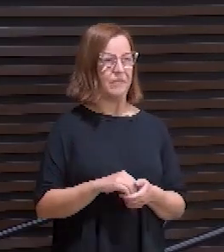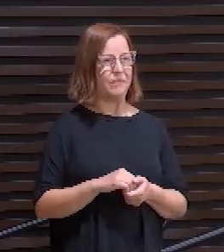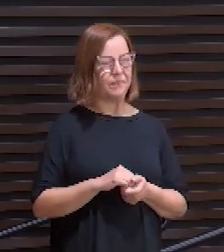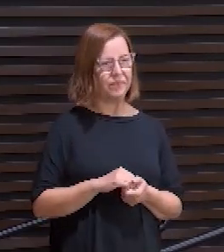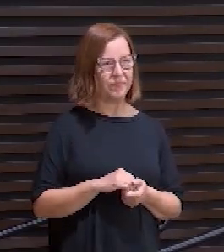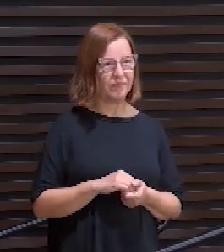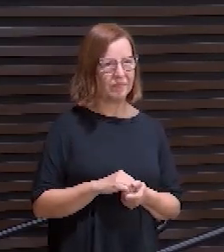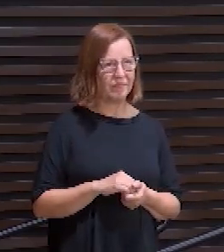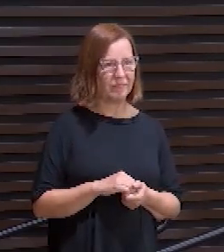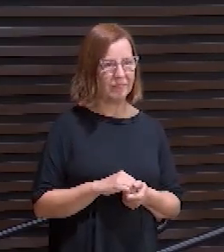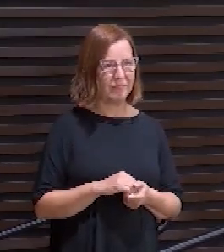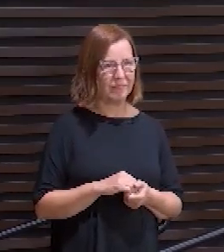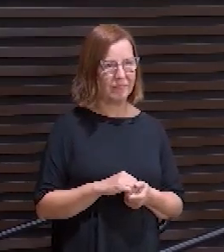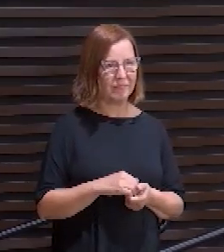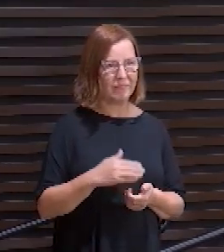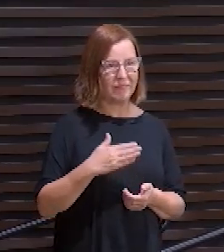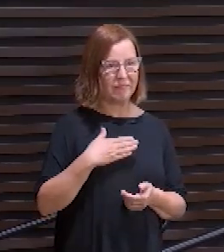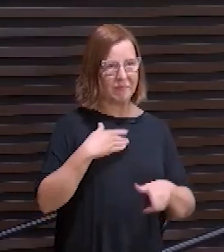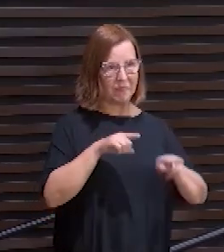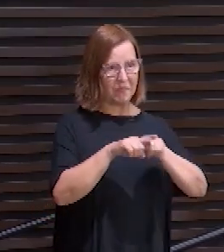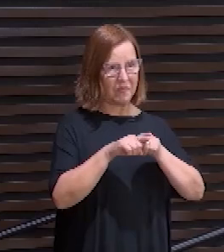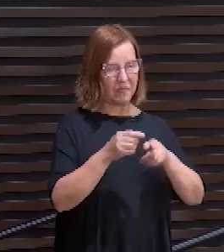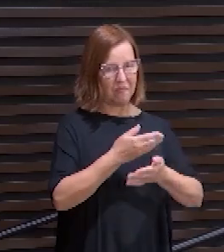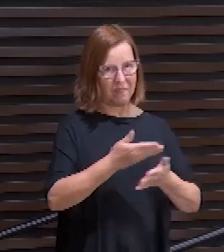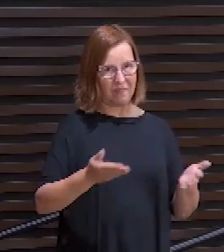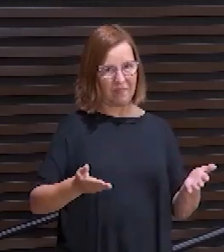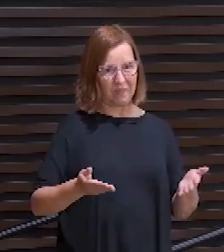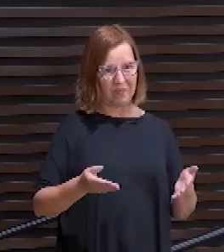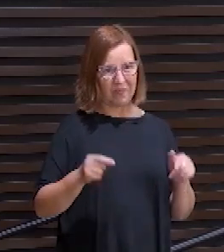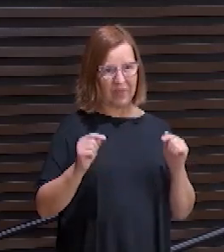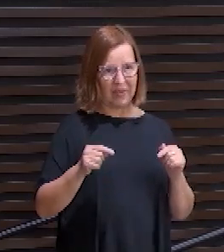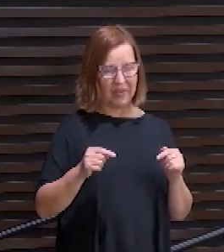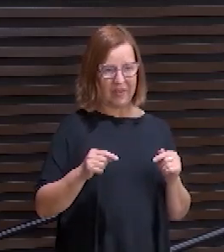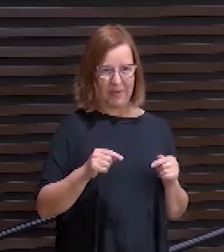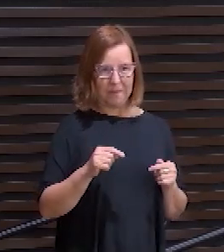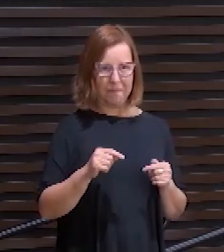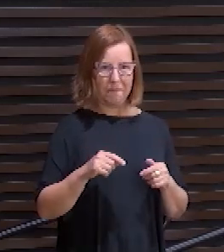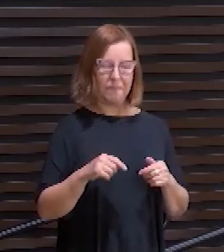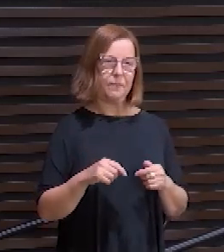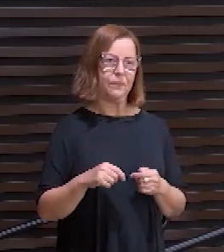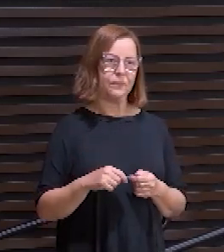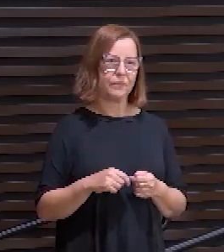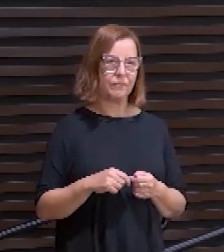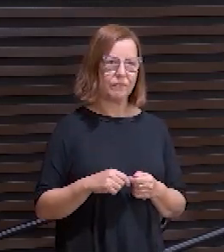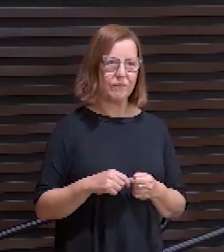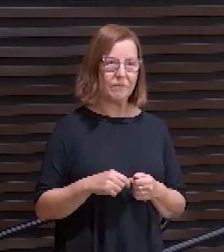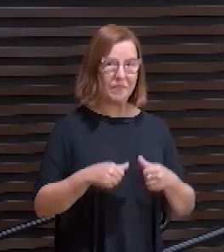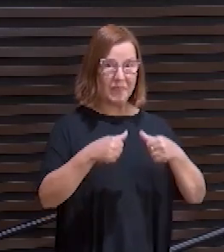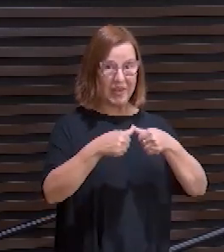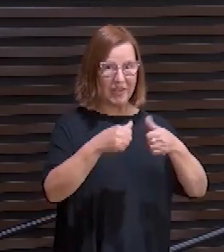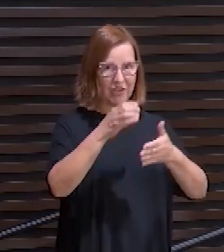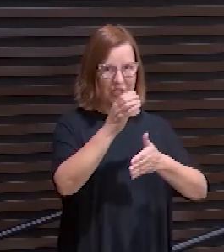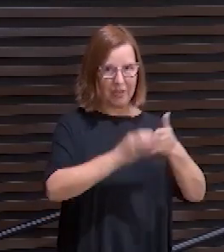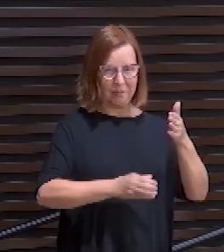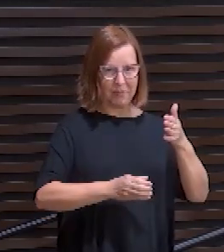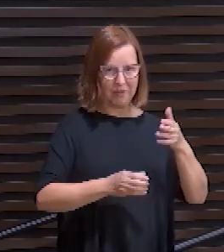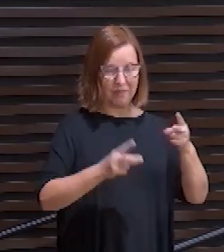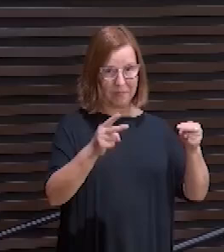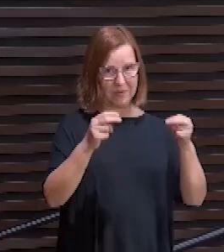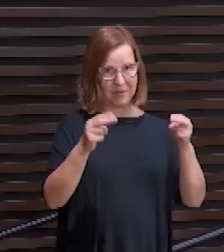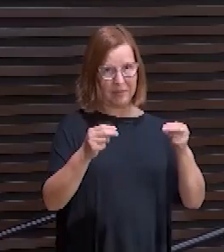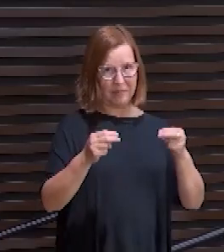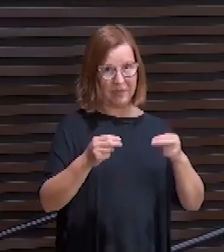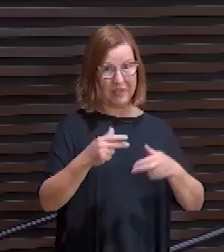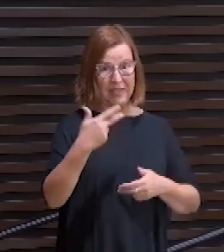Meus irmãos, nós vamos ver aqui ao longo da exposição, nesse capítulo, que por